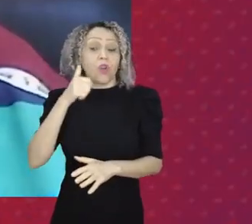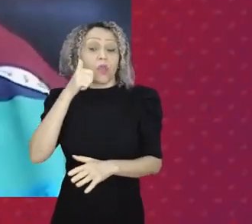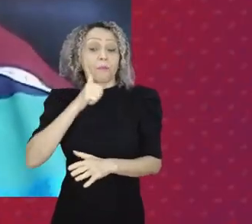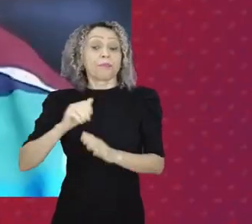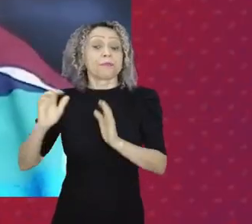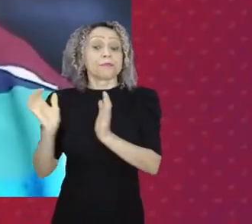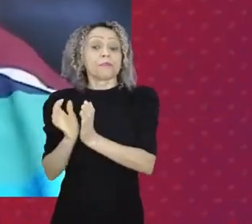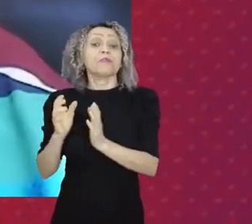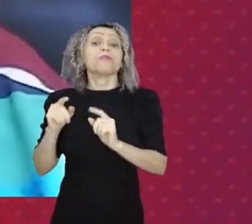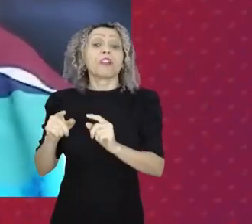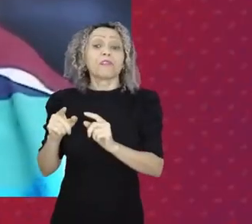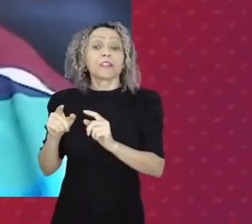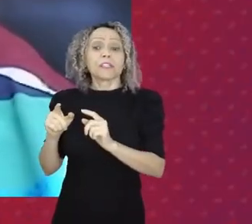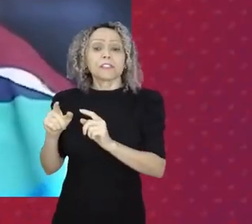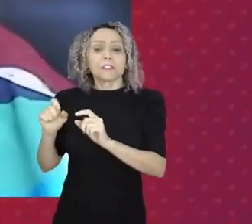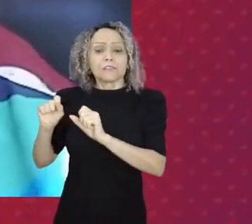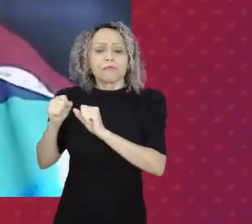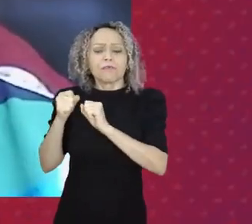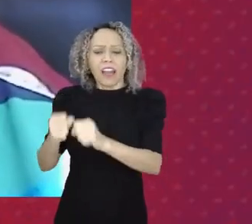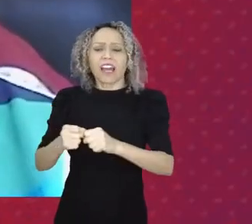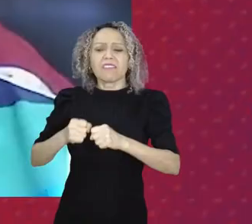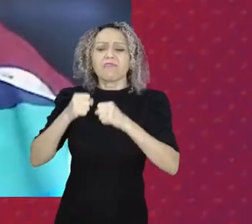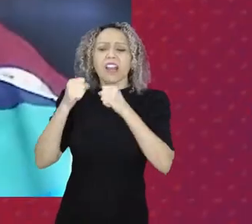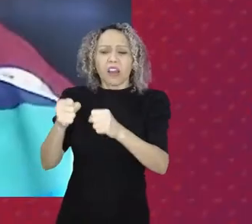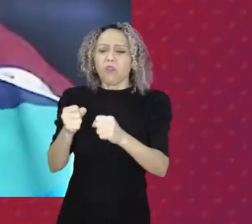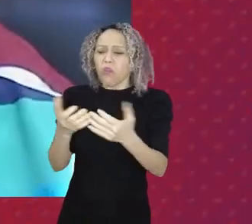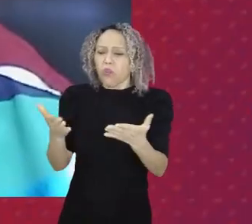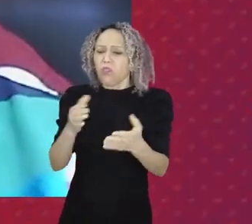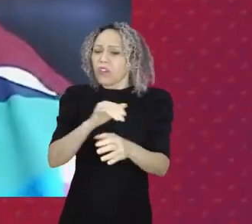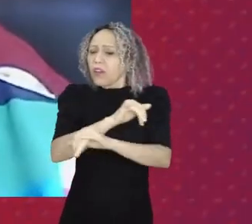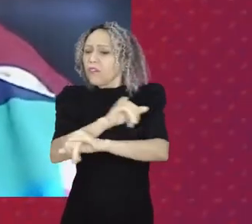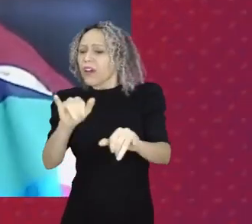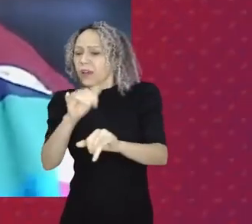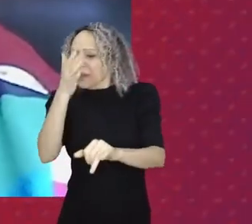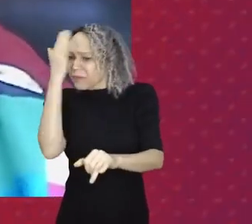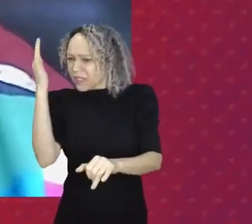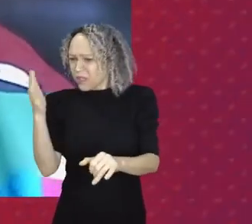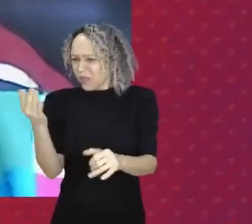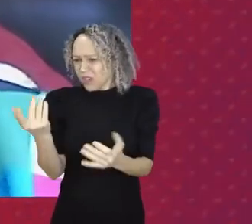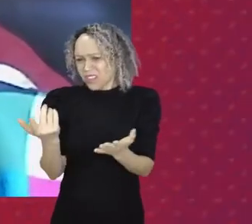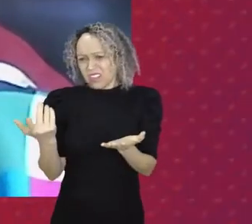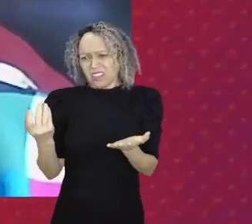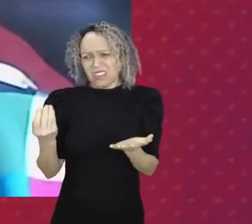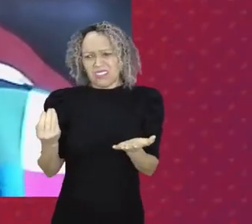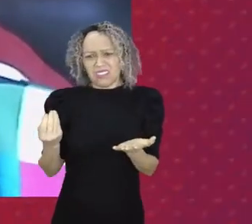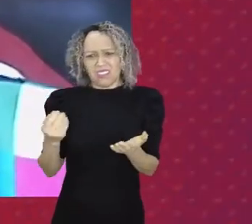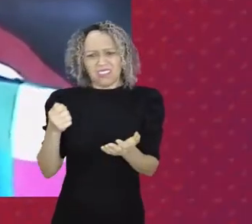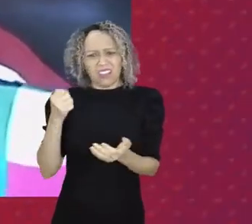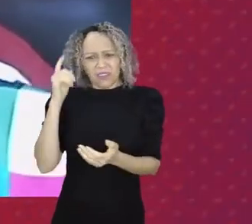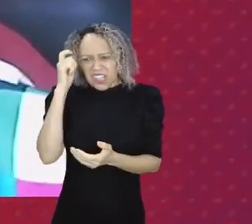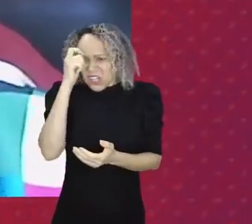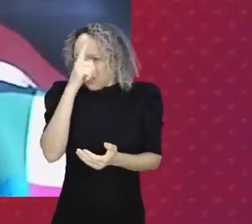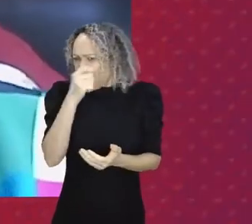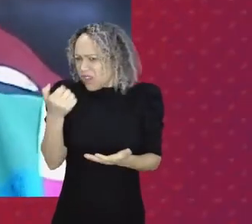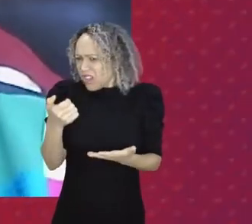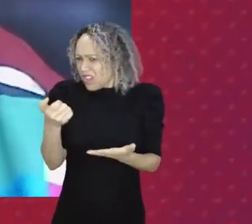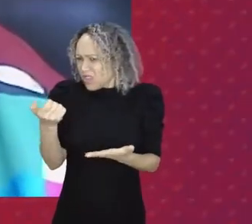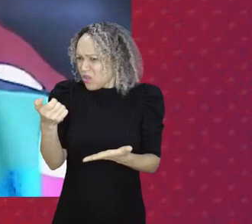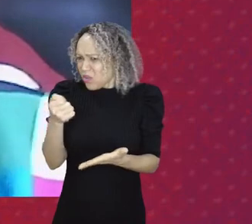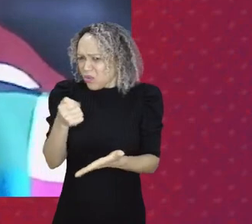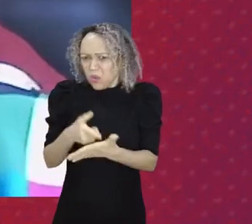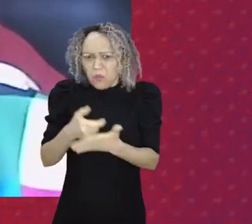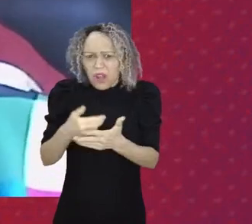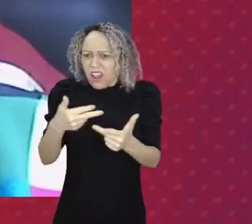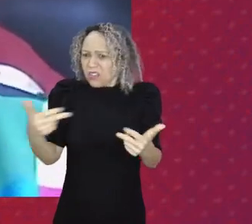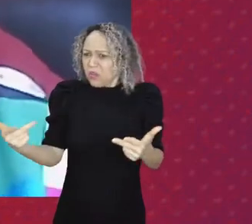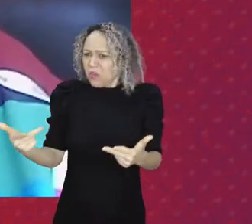cidadão, que o custo de vida não dava mais para sustentar. Ao mesmo tempo que os operários lutavam contra o arroxo salarial